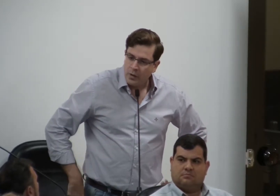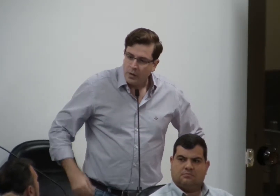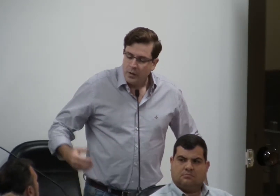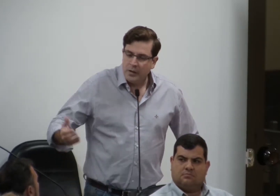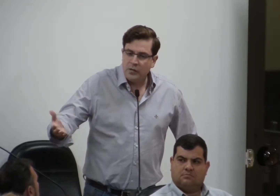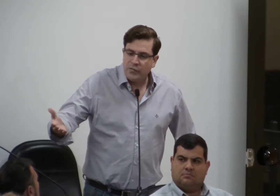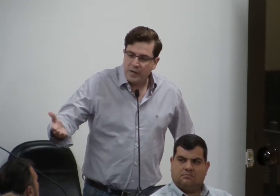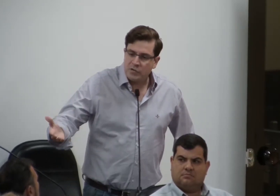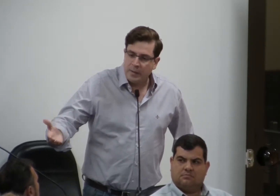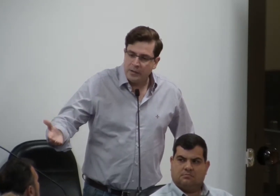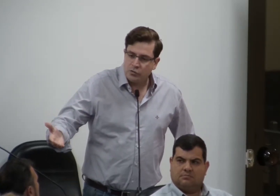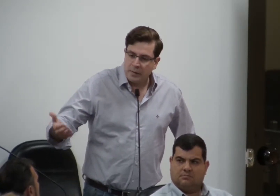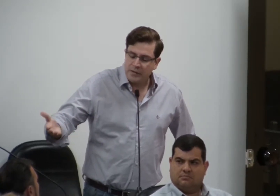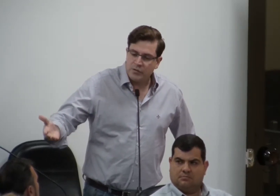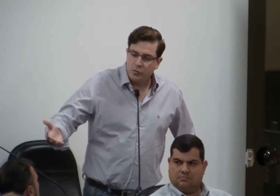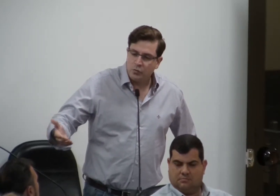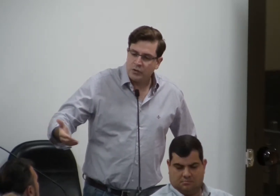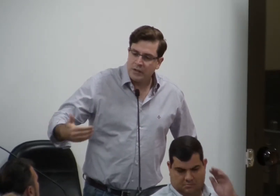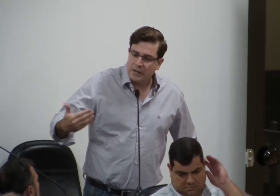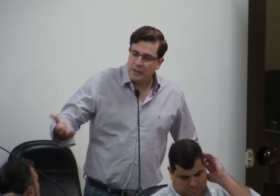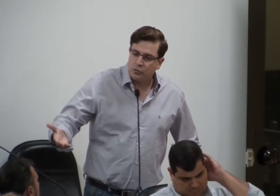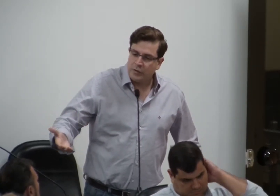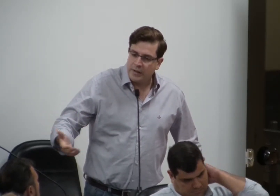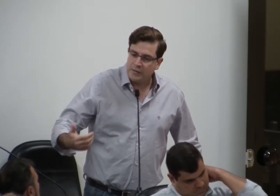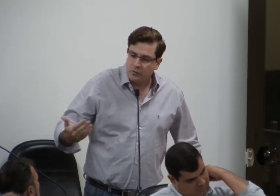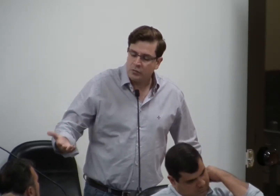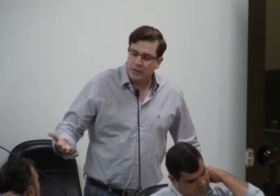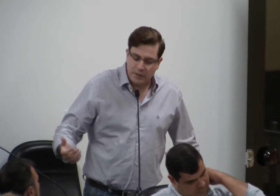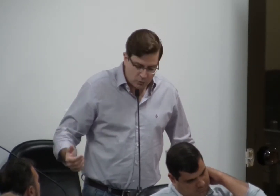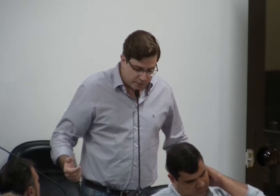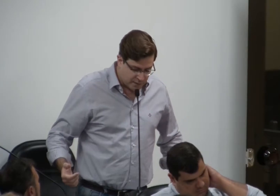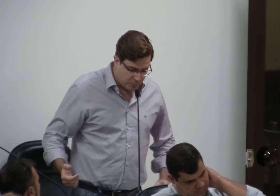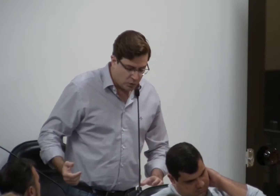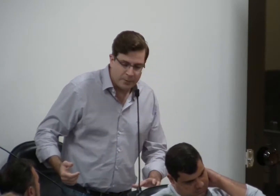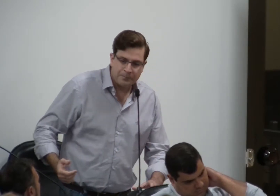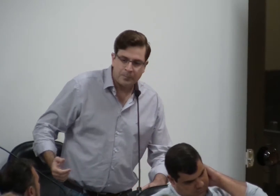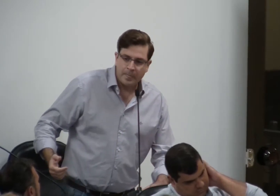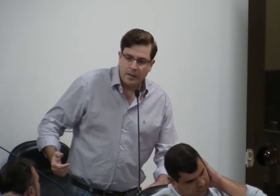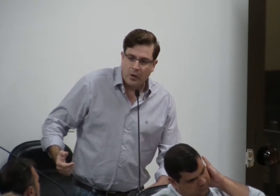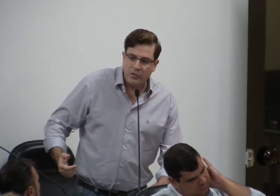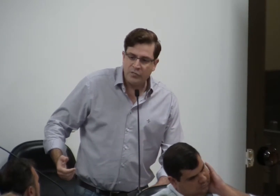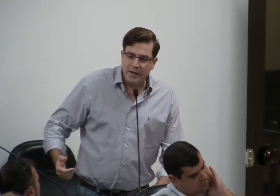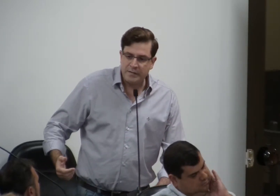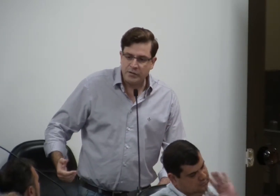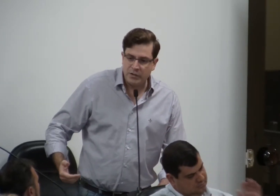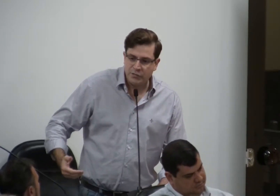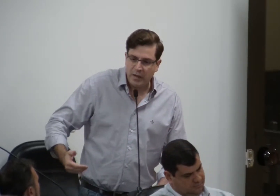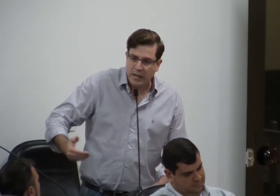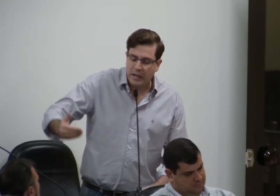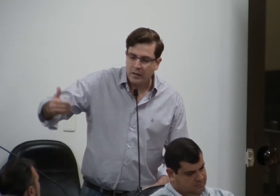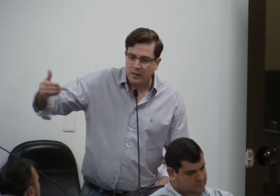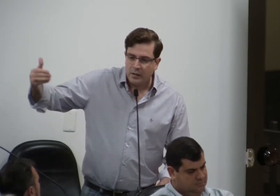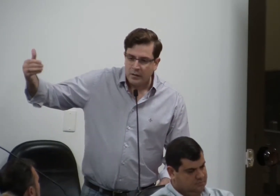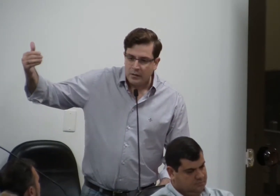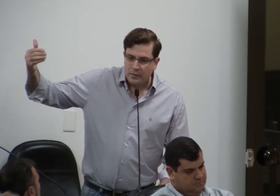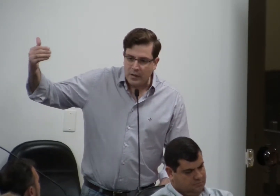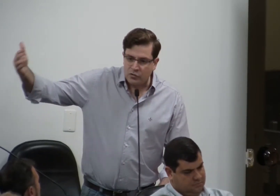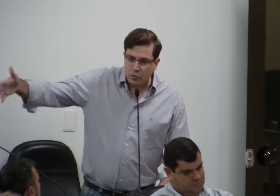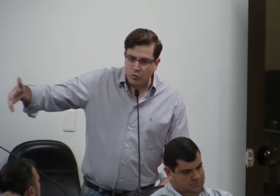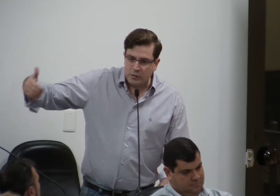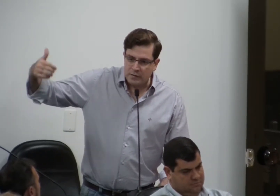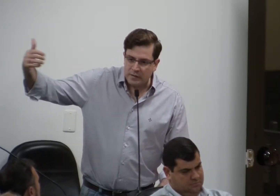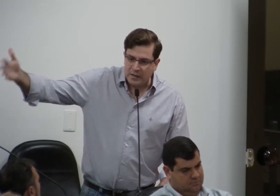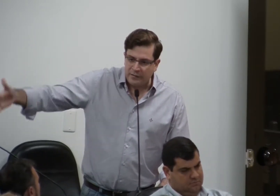vereador. E, infelizmente, o Brasil, com tanta natureza, com tanta coisa boa, ao invés da gente falar